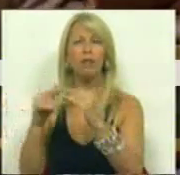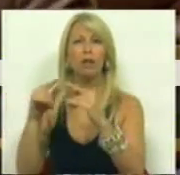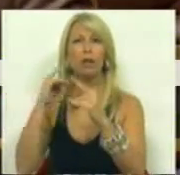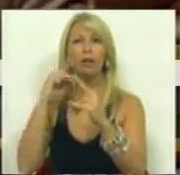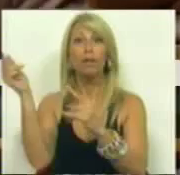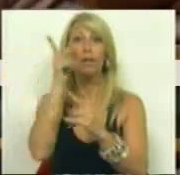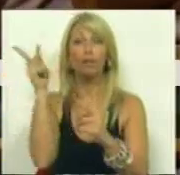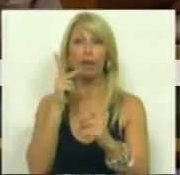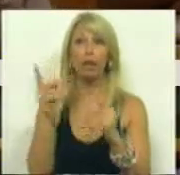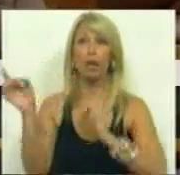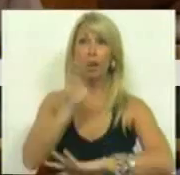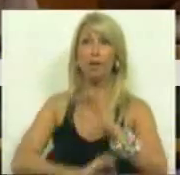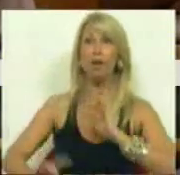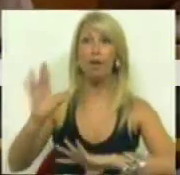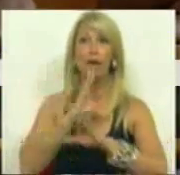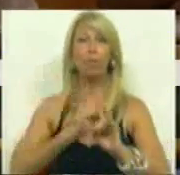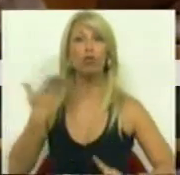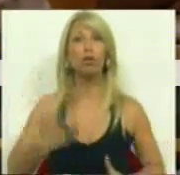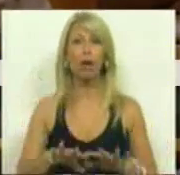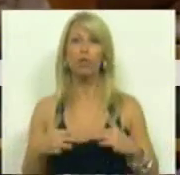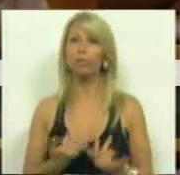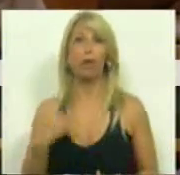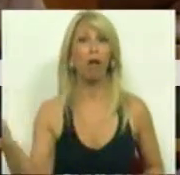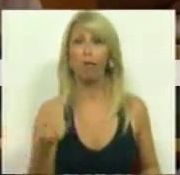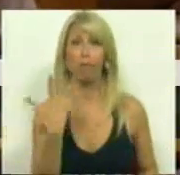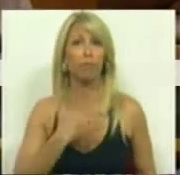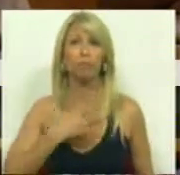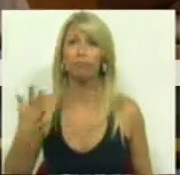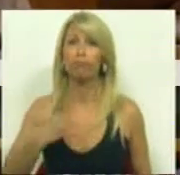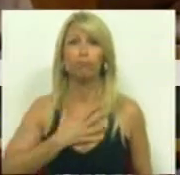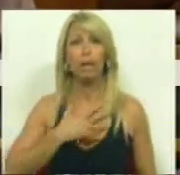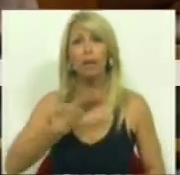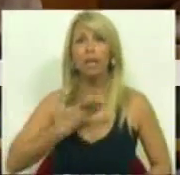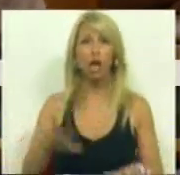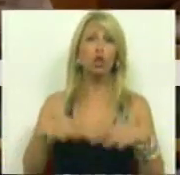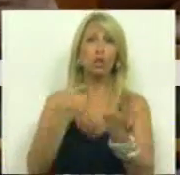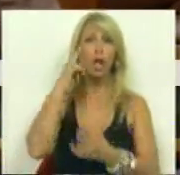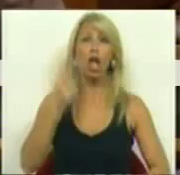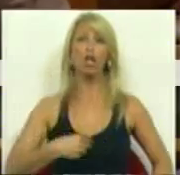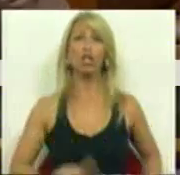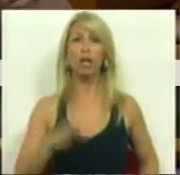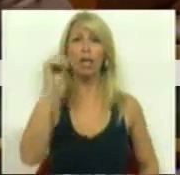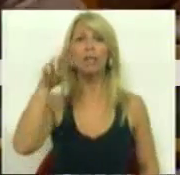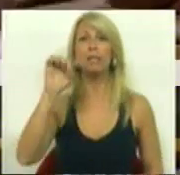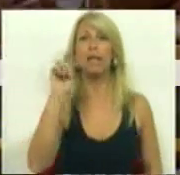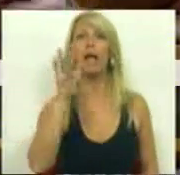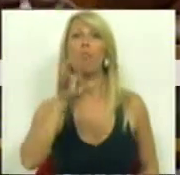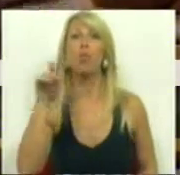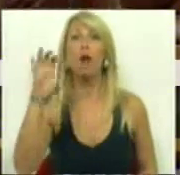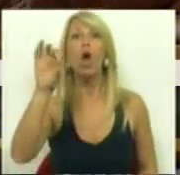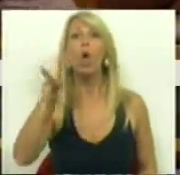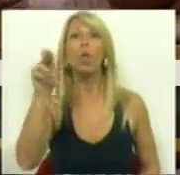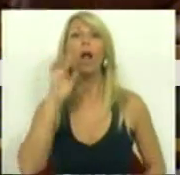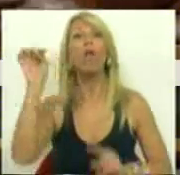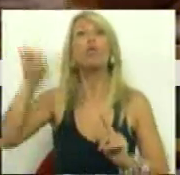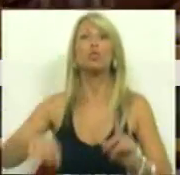sociais. Não, nós não queremos os direitos sociais da China, do Singapura, da Coreia do Sul ou outros quaisquer. Nós